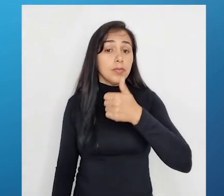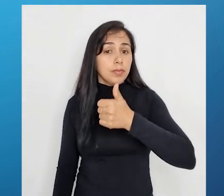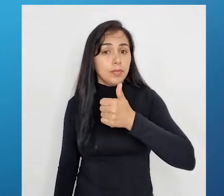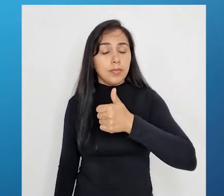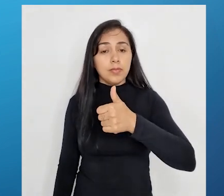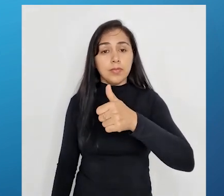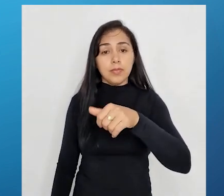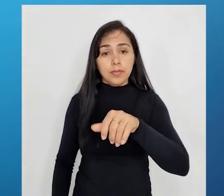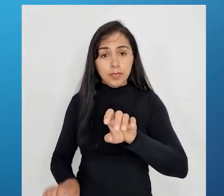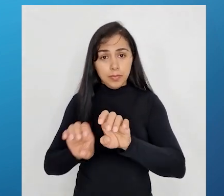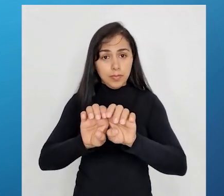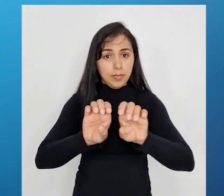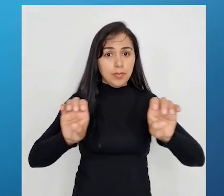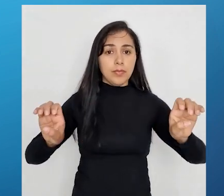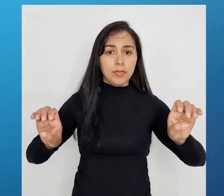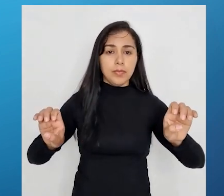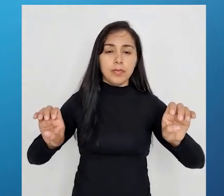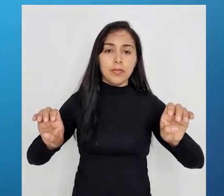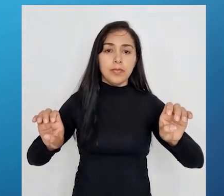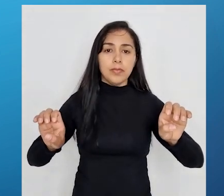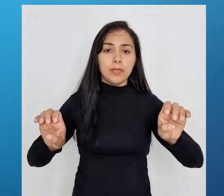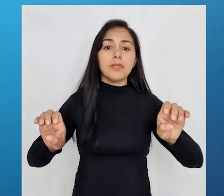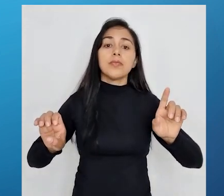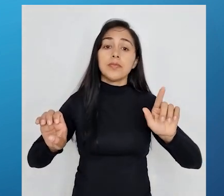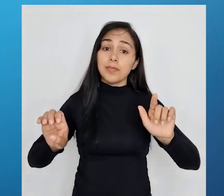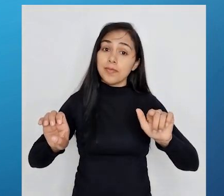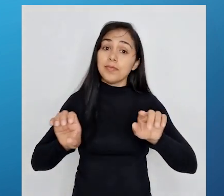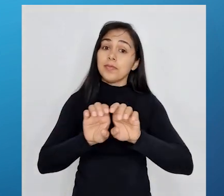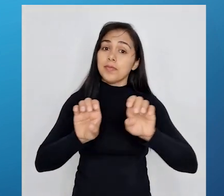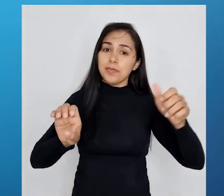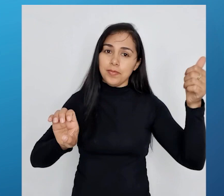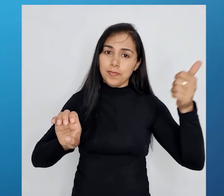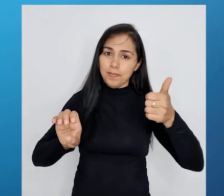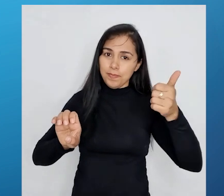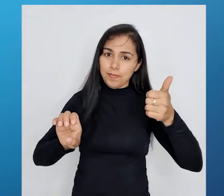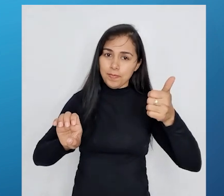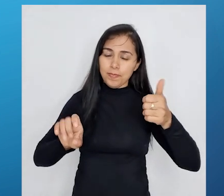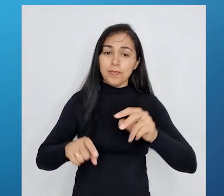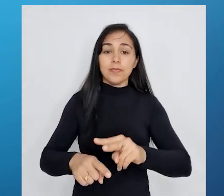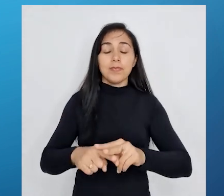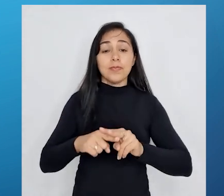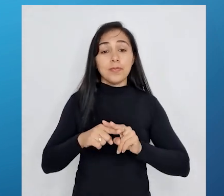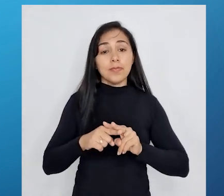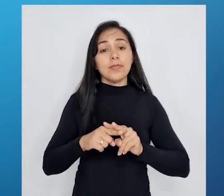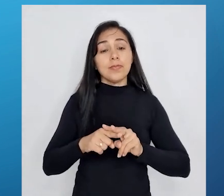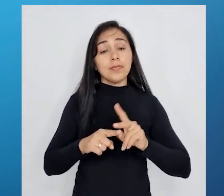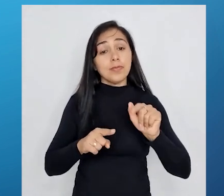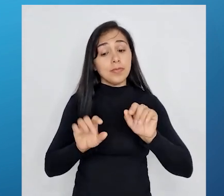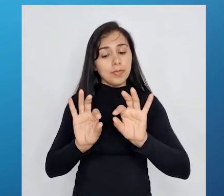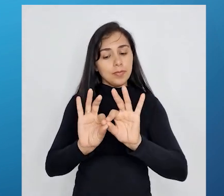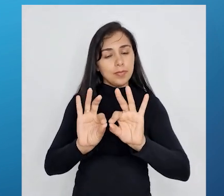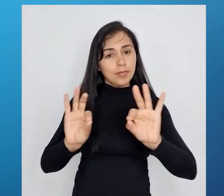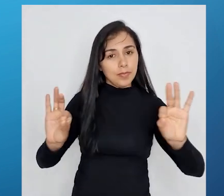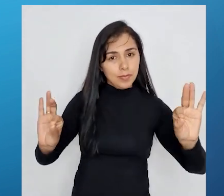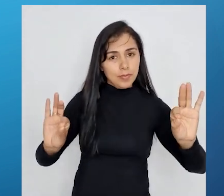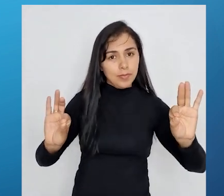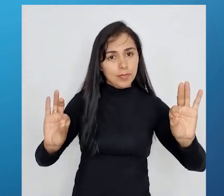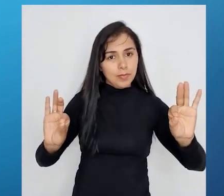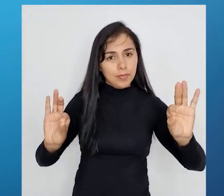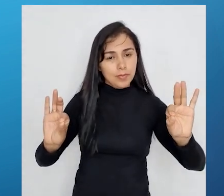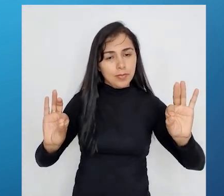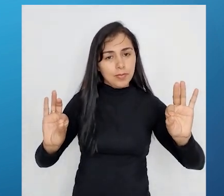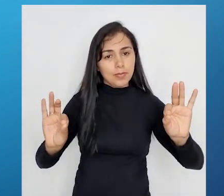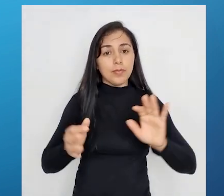assim, ela é uma equação do primeiro grau. Então, ela, digamos assim, que ela é uma reta, tá? E